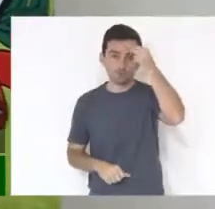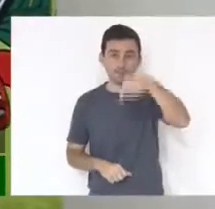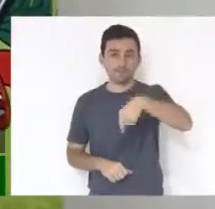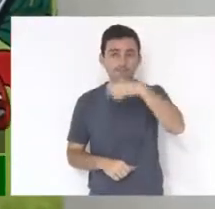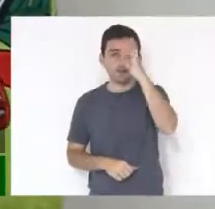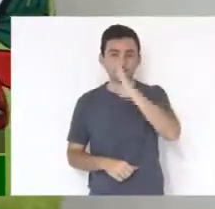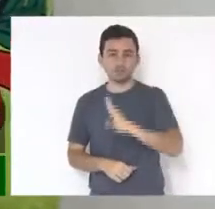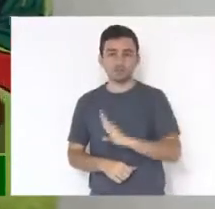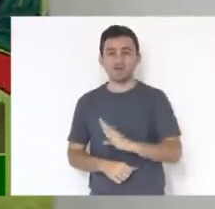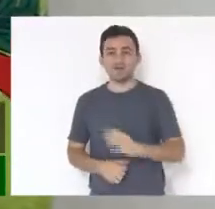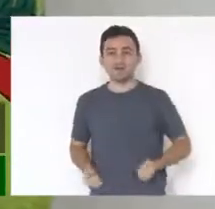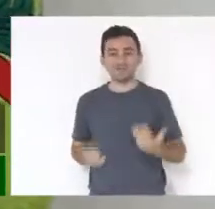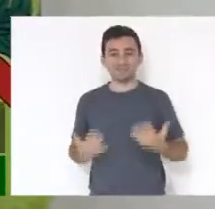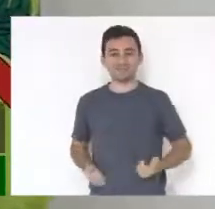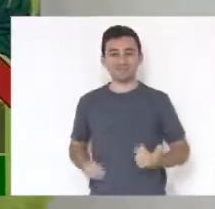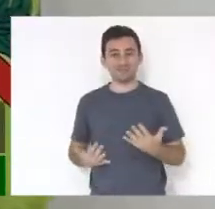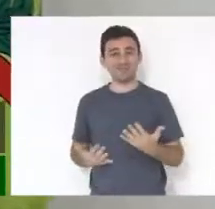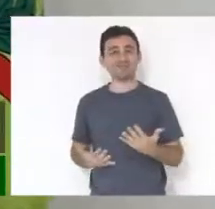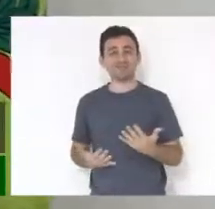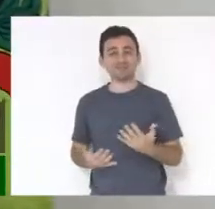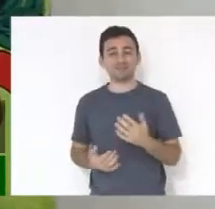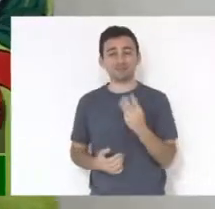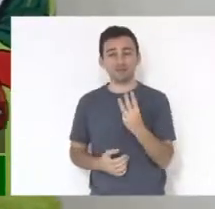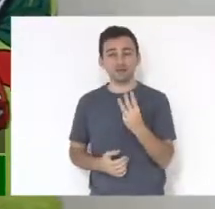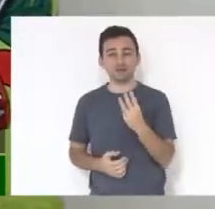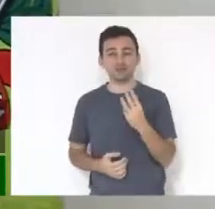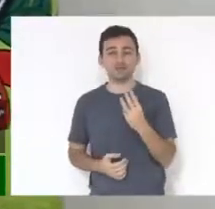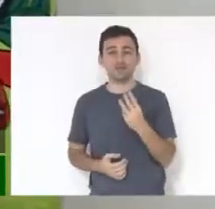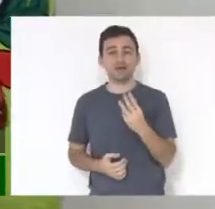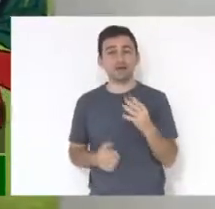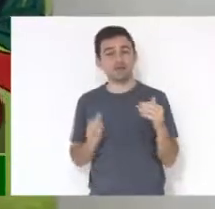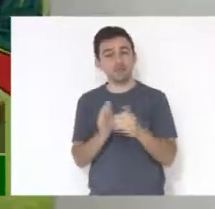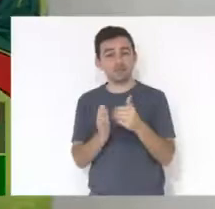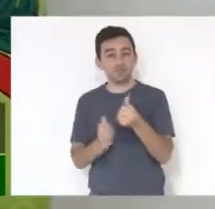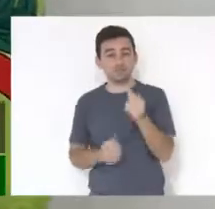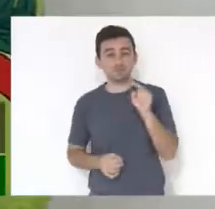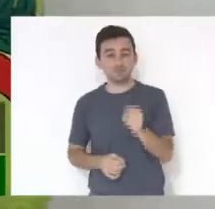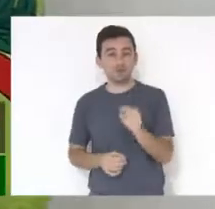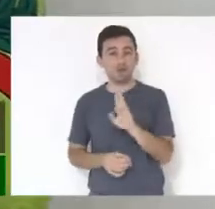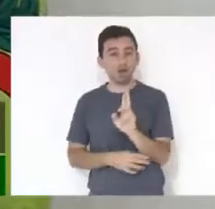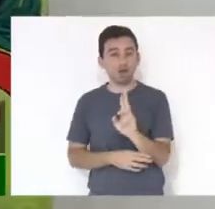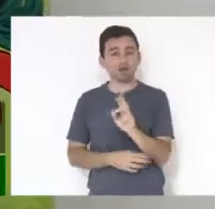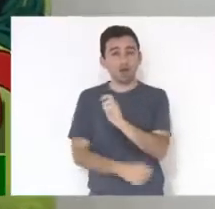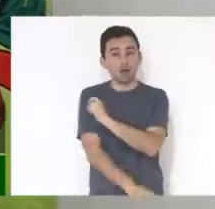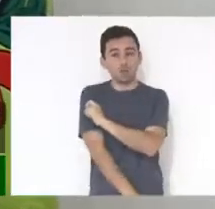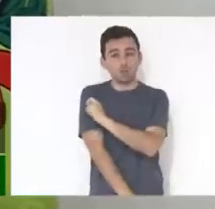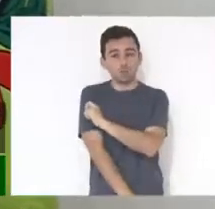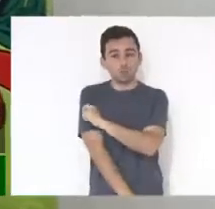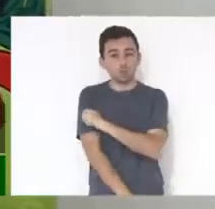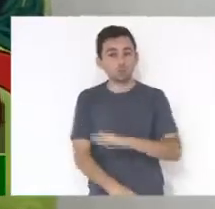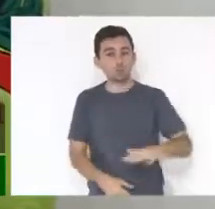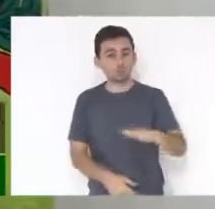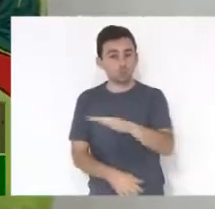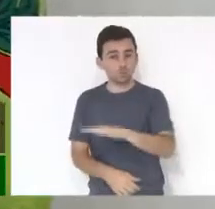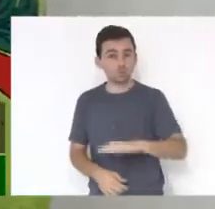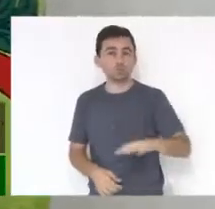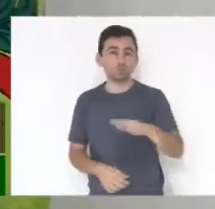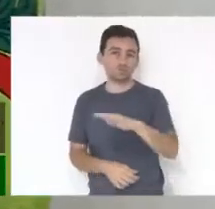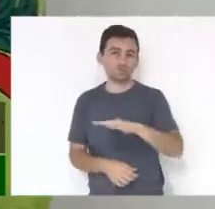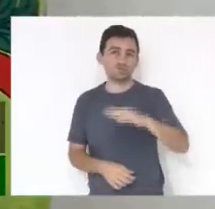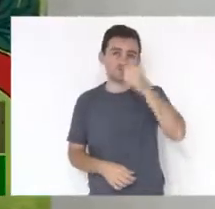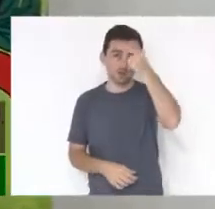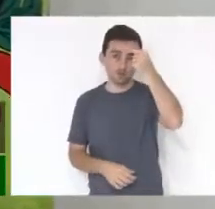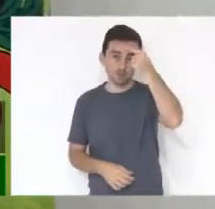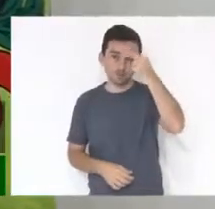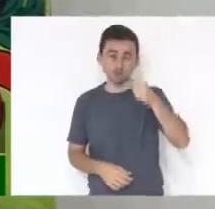nós gastamos cerca de 3 a 6 mil reais por mês com alunos de universidades públicas. E essas